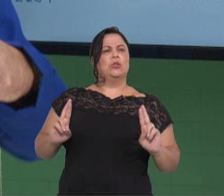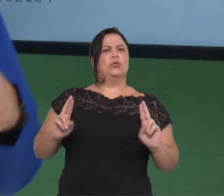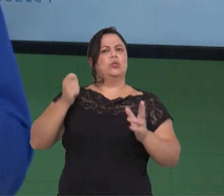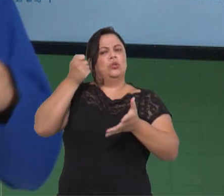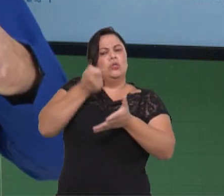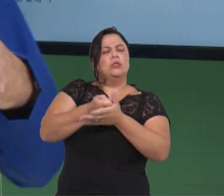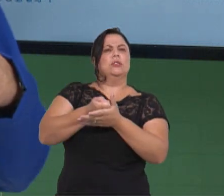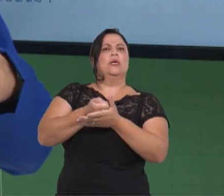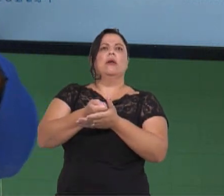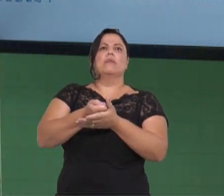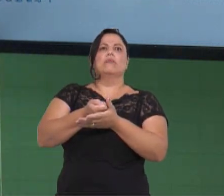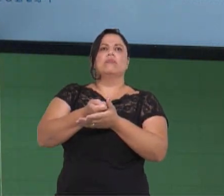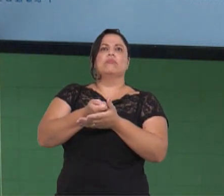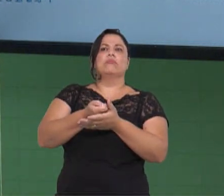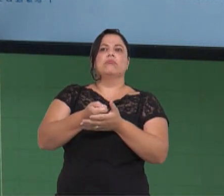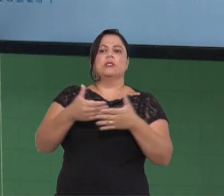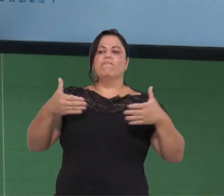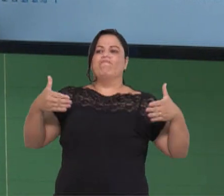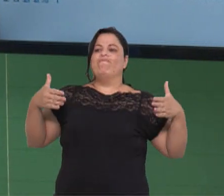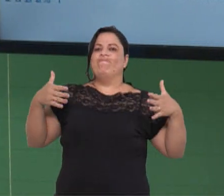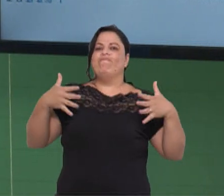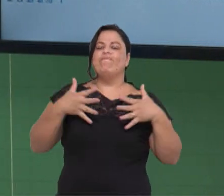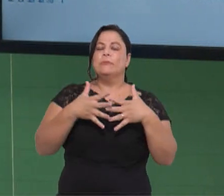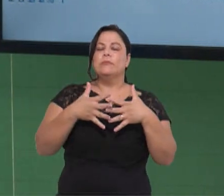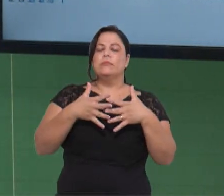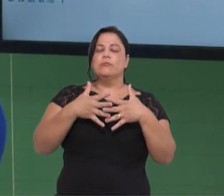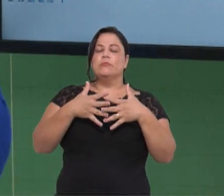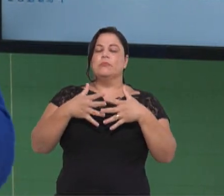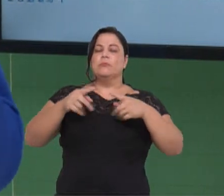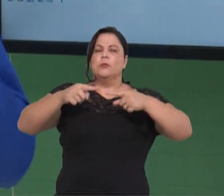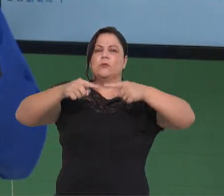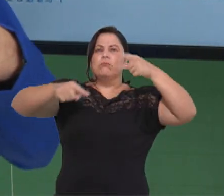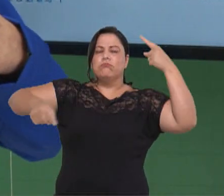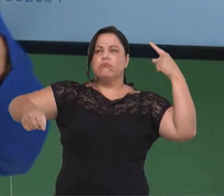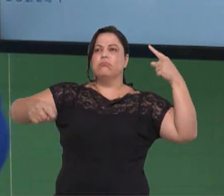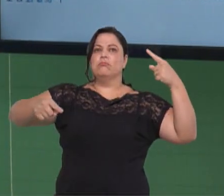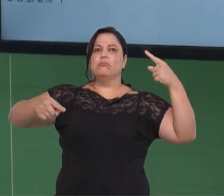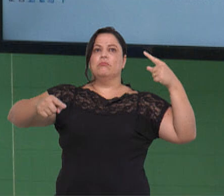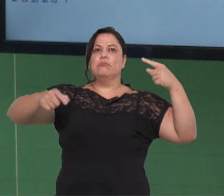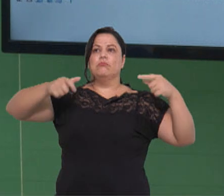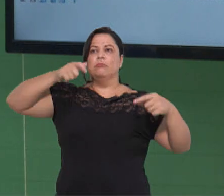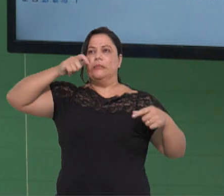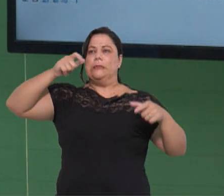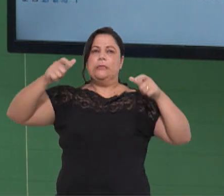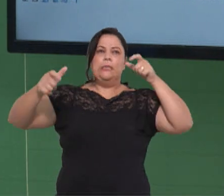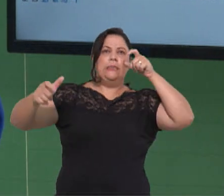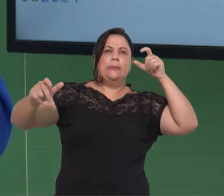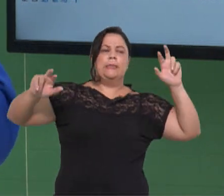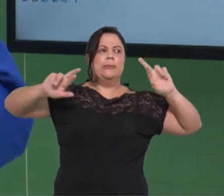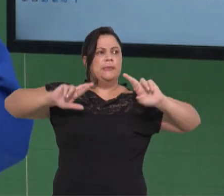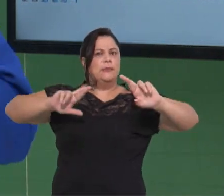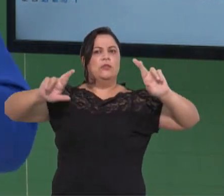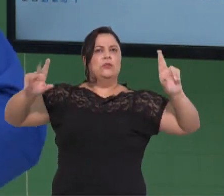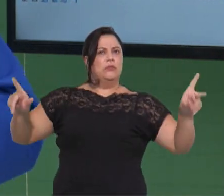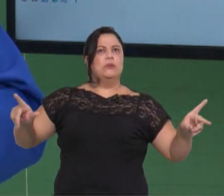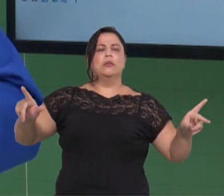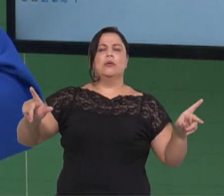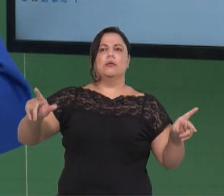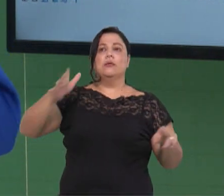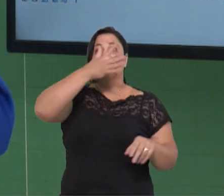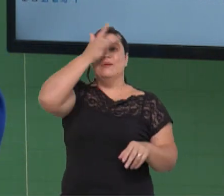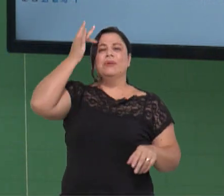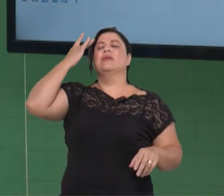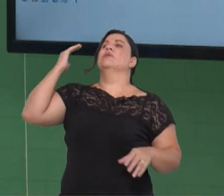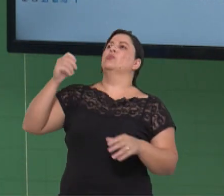vários interesses se chocando e pessoas apostando naquele primeiro momento que